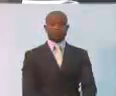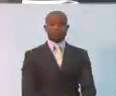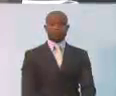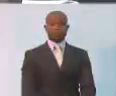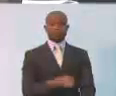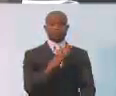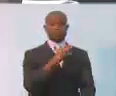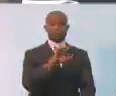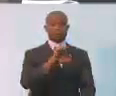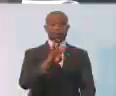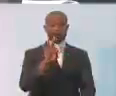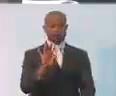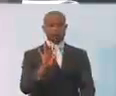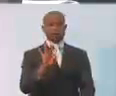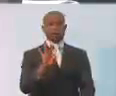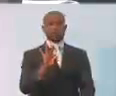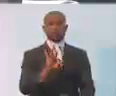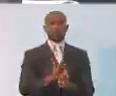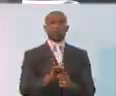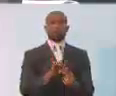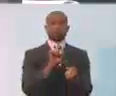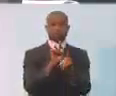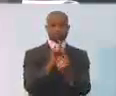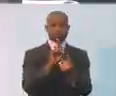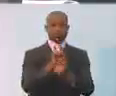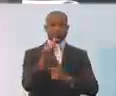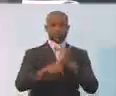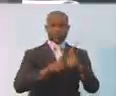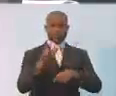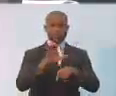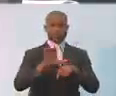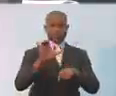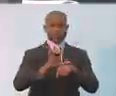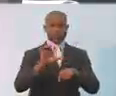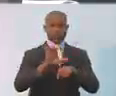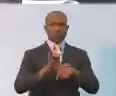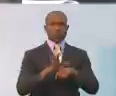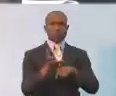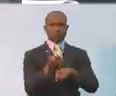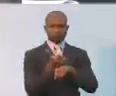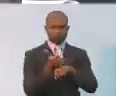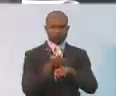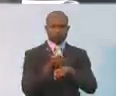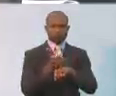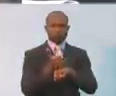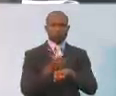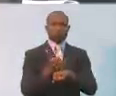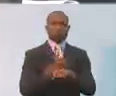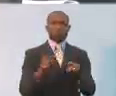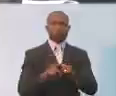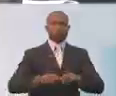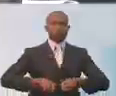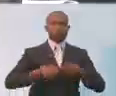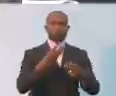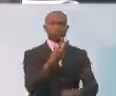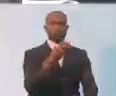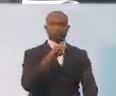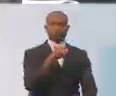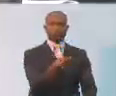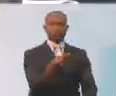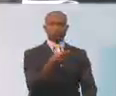2012. O CIET, que é o Centro de Intermediação de Mão de Obra e Curso de Qualificação, vamos gastar 3